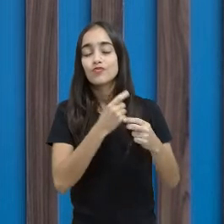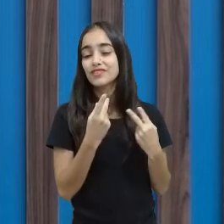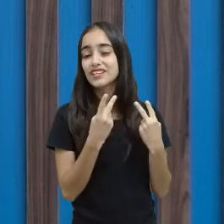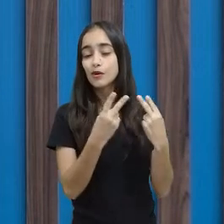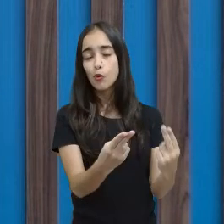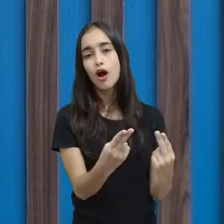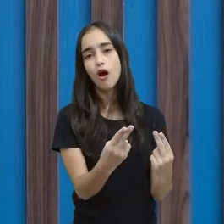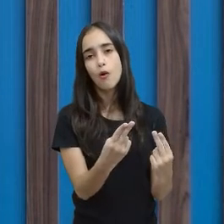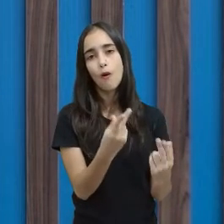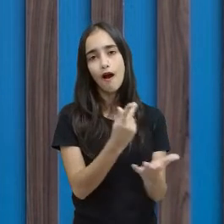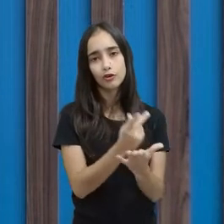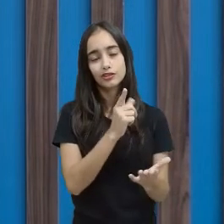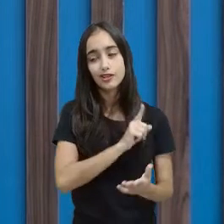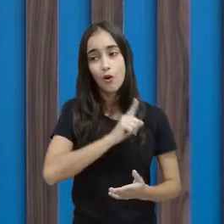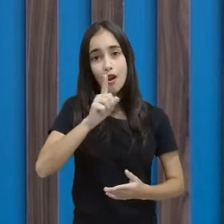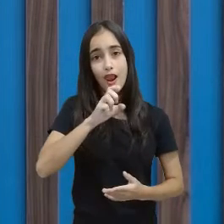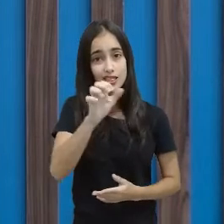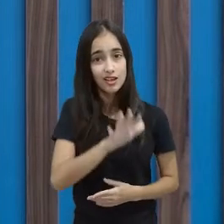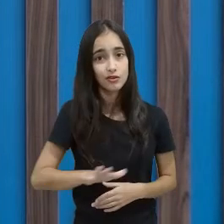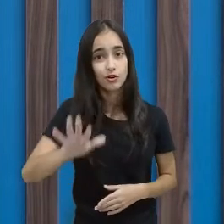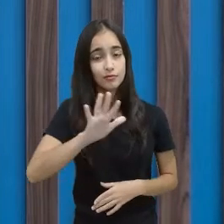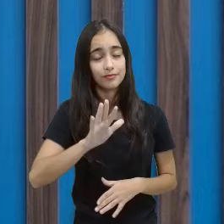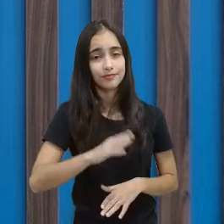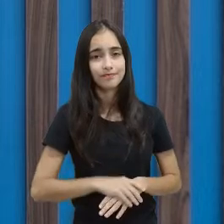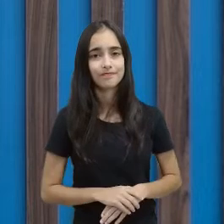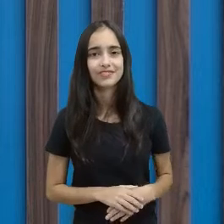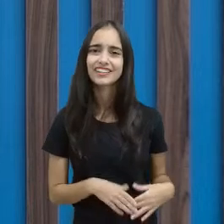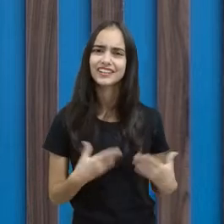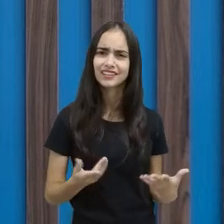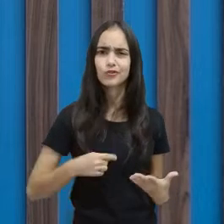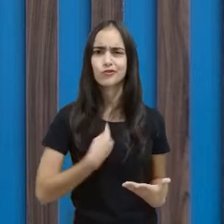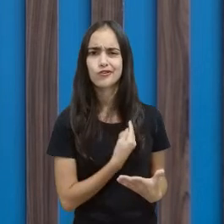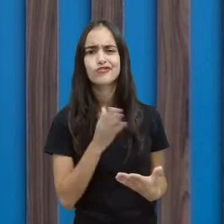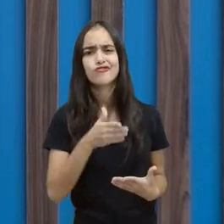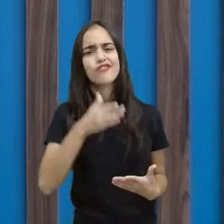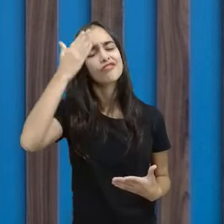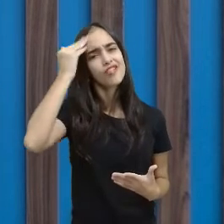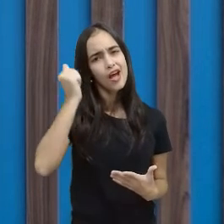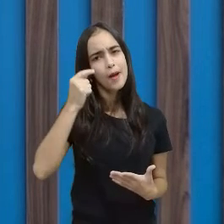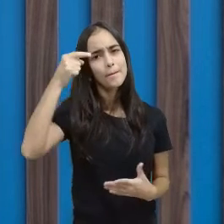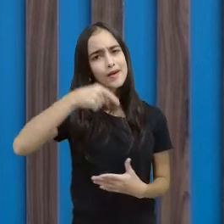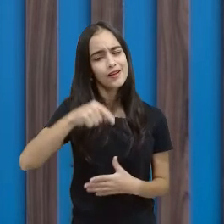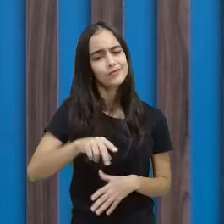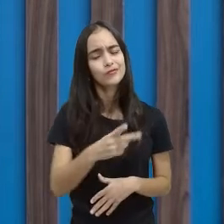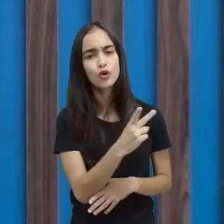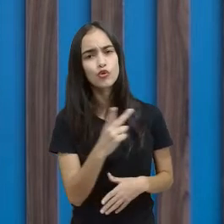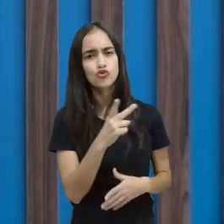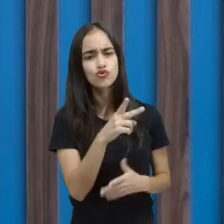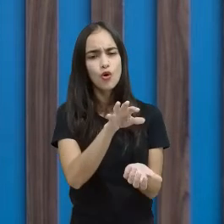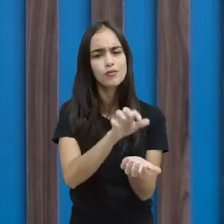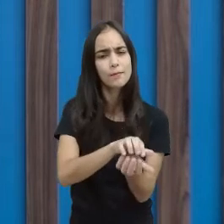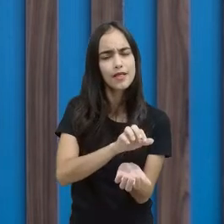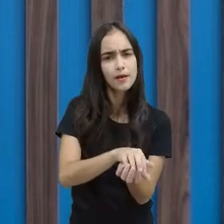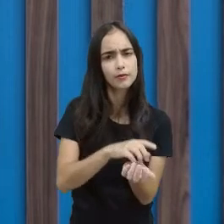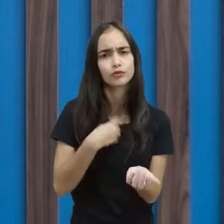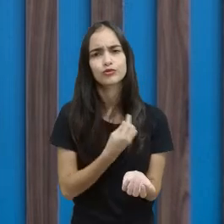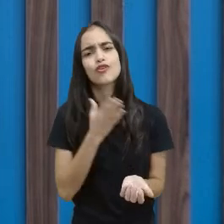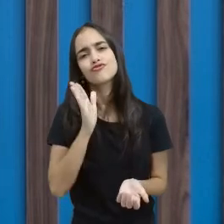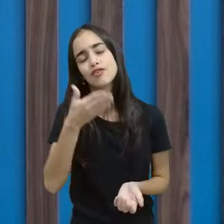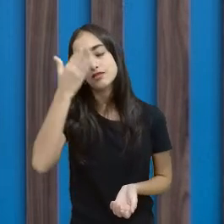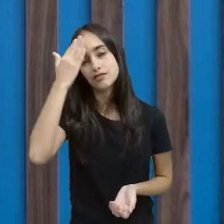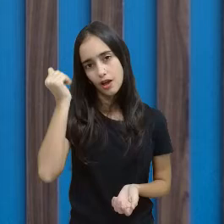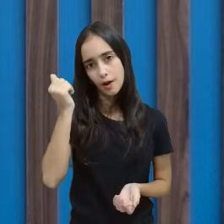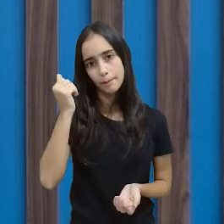extermínio. Então, que 2 campos foram esses? A gente sabe que, por exemplo, com a corte portuguesa que chega ao Brasil em